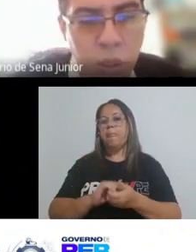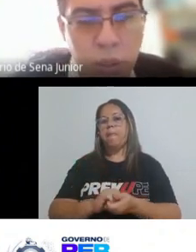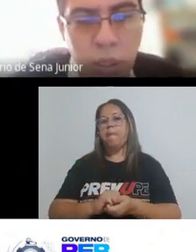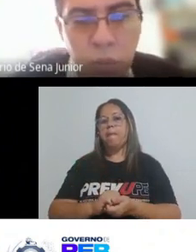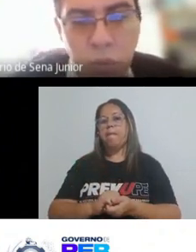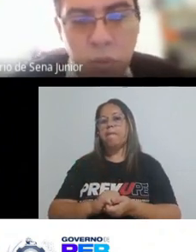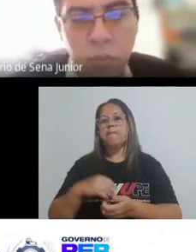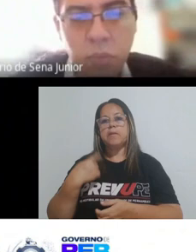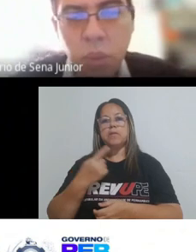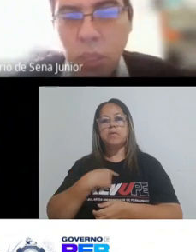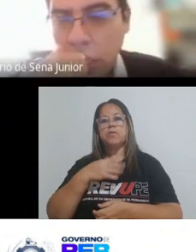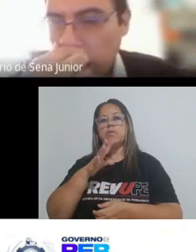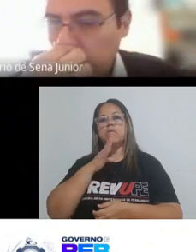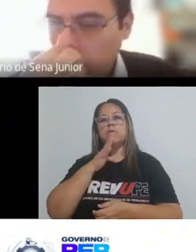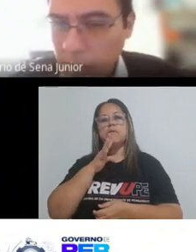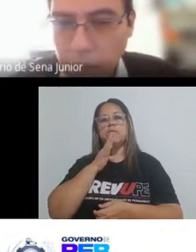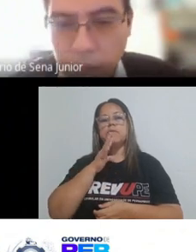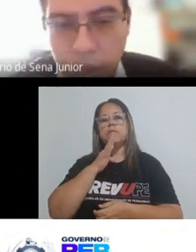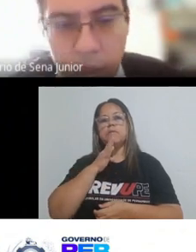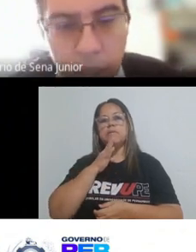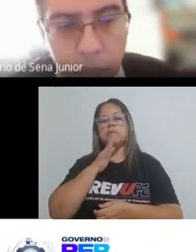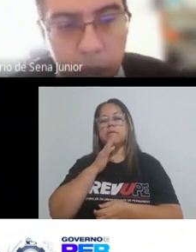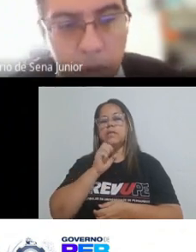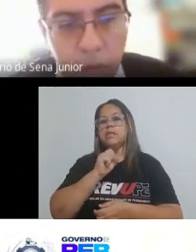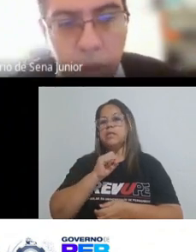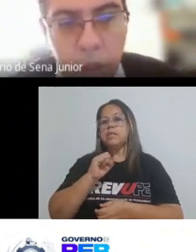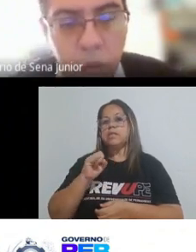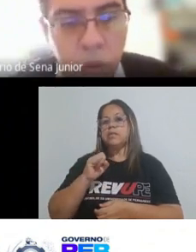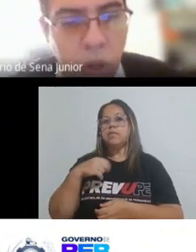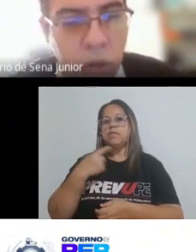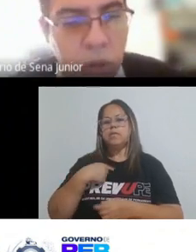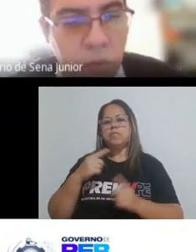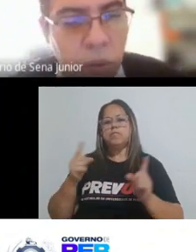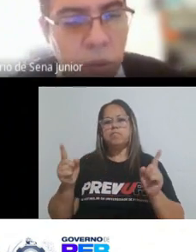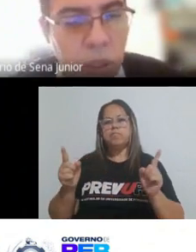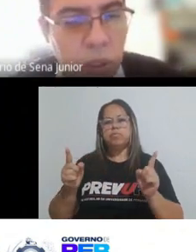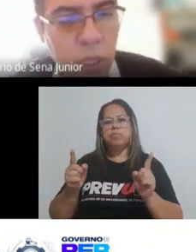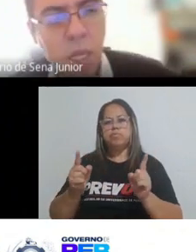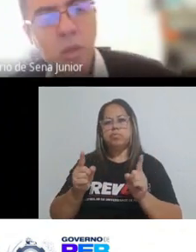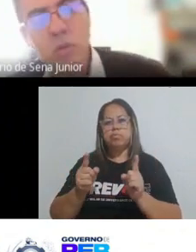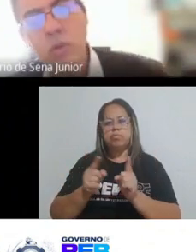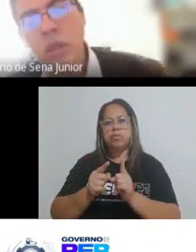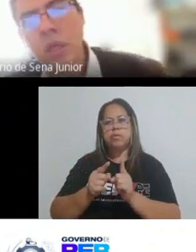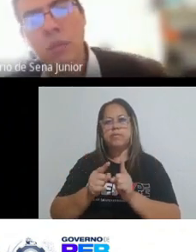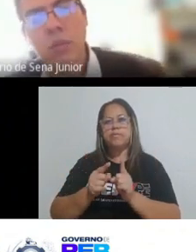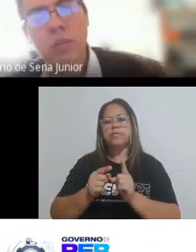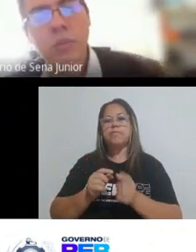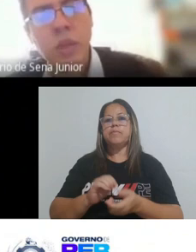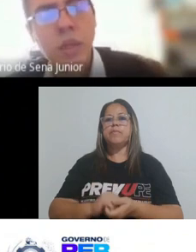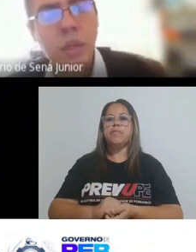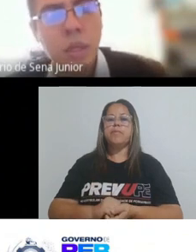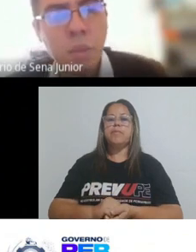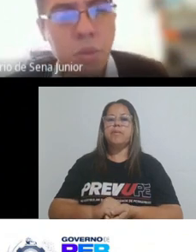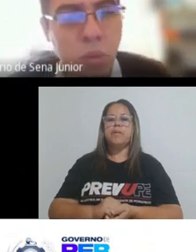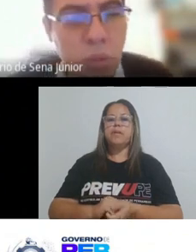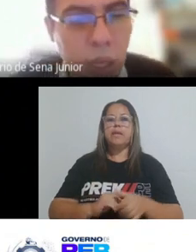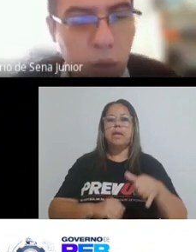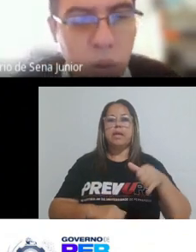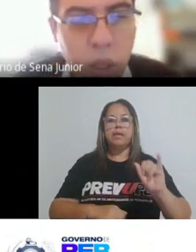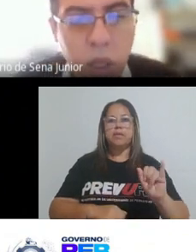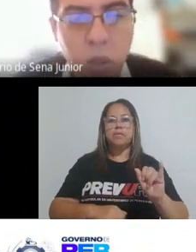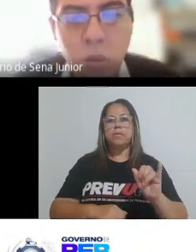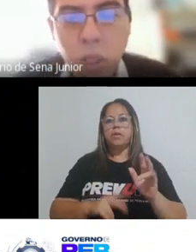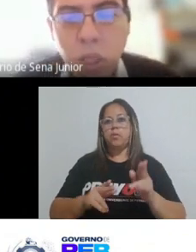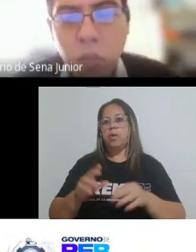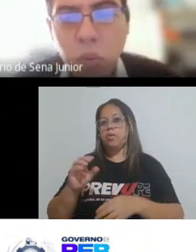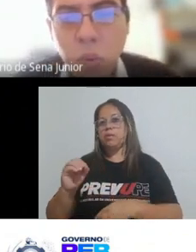desconhecemos e simplifica. Então, nós vamos cancelar o termo de Y zero